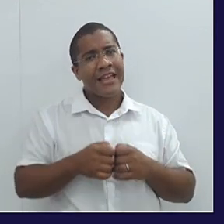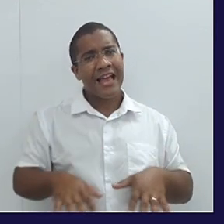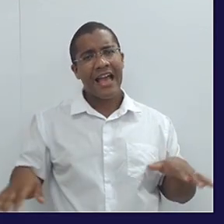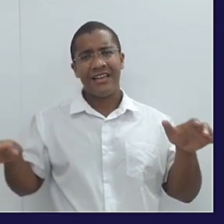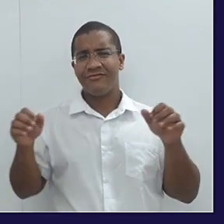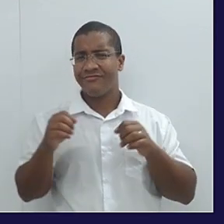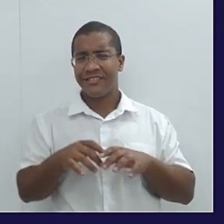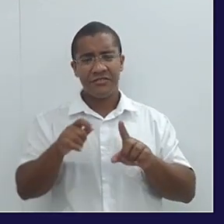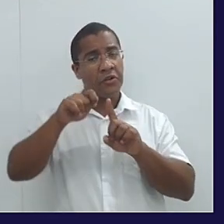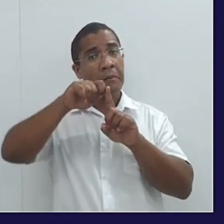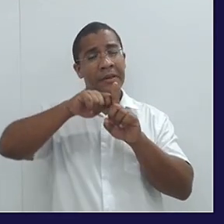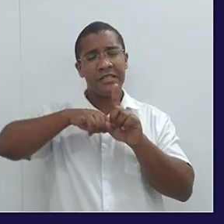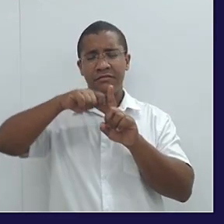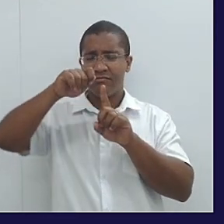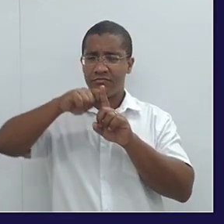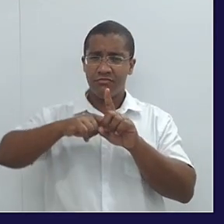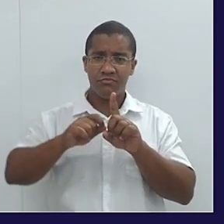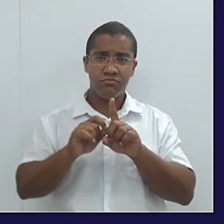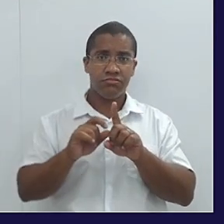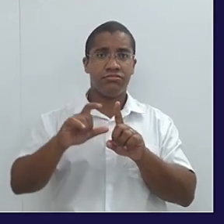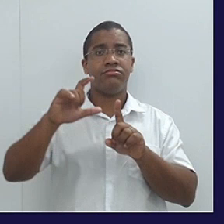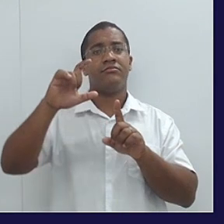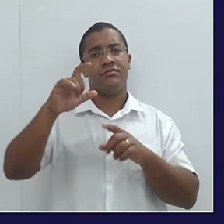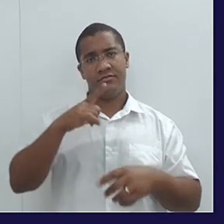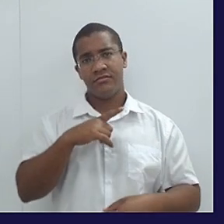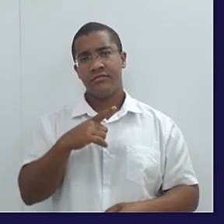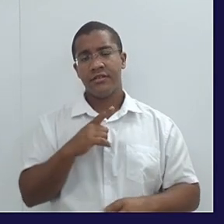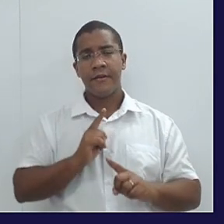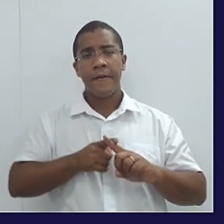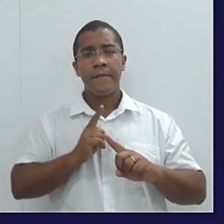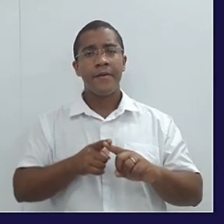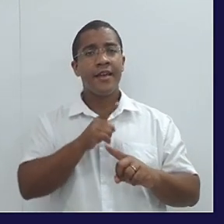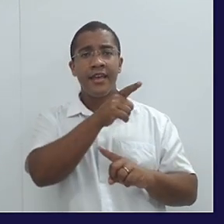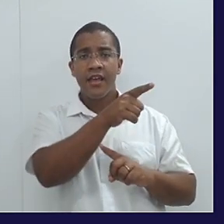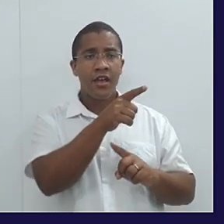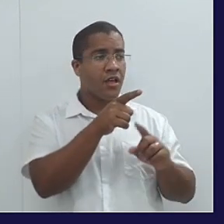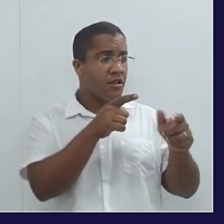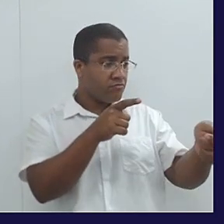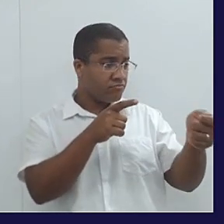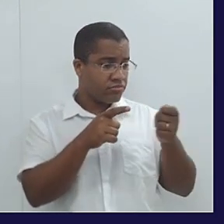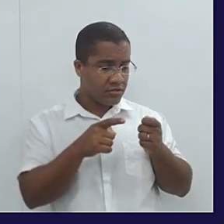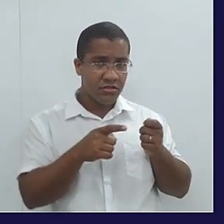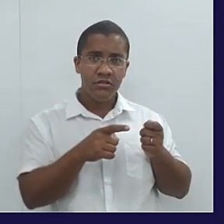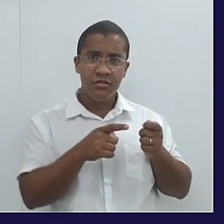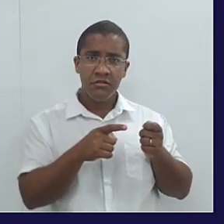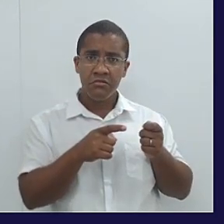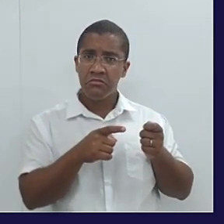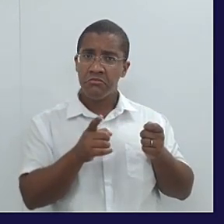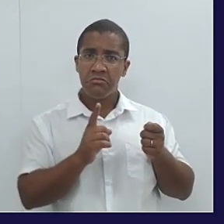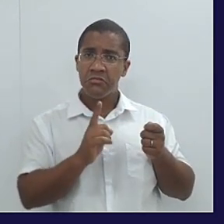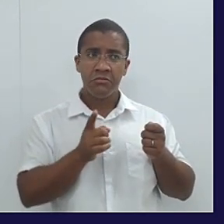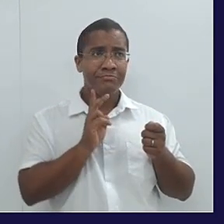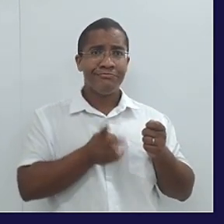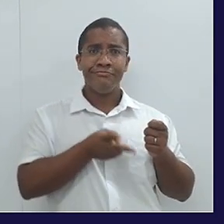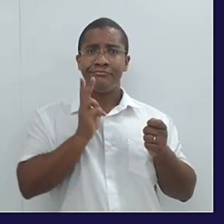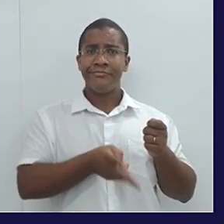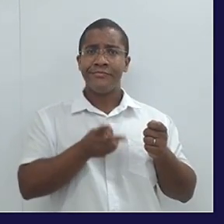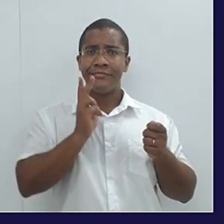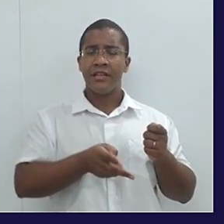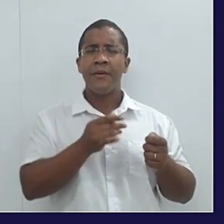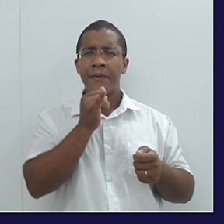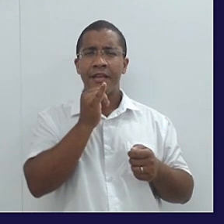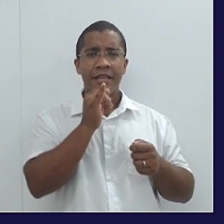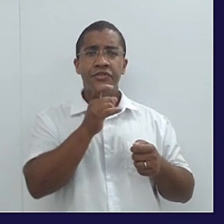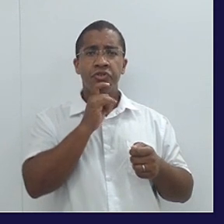um alto consumo mensal, né? Em uma residência. Por quê? Porque eles ficam ligados por um grande período de tempo.